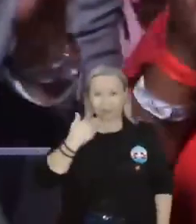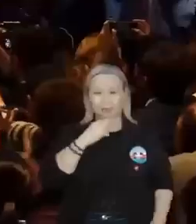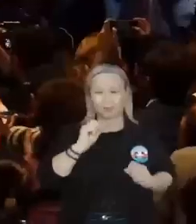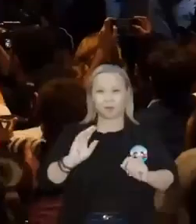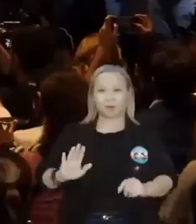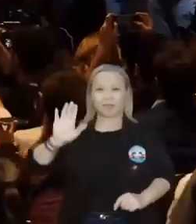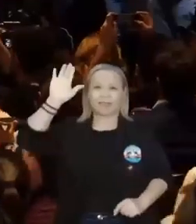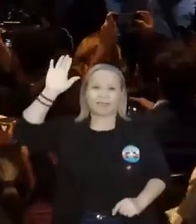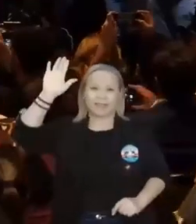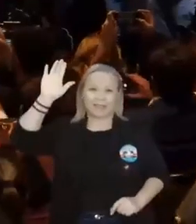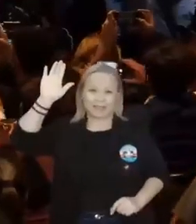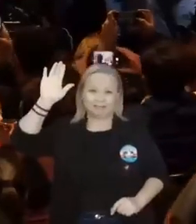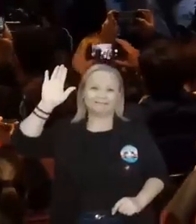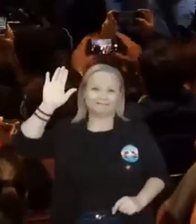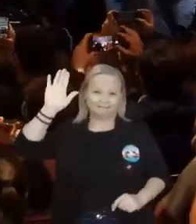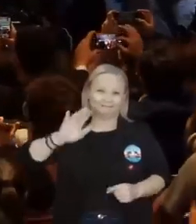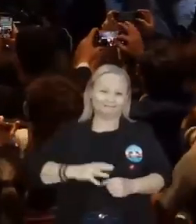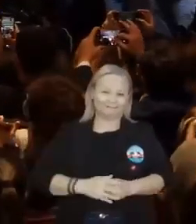PDT.